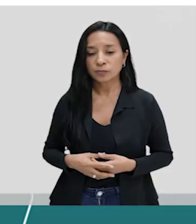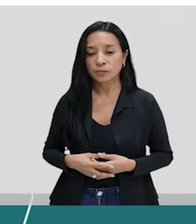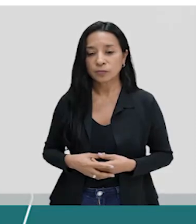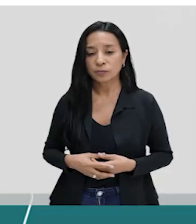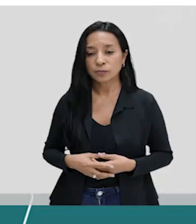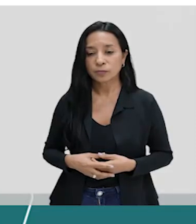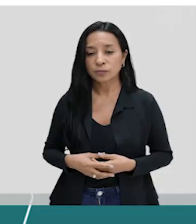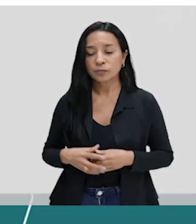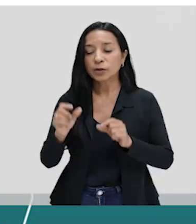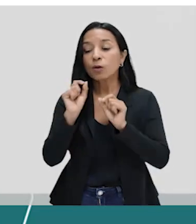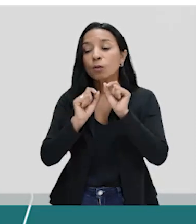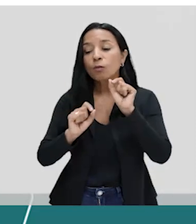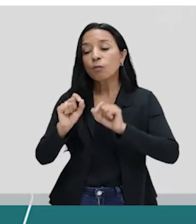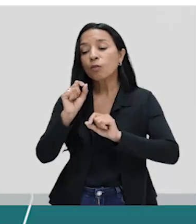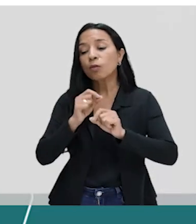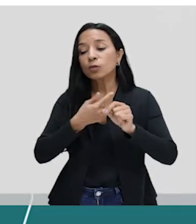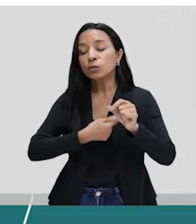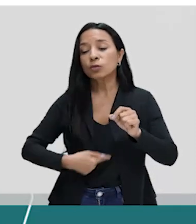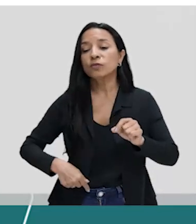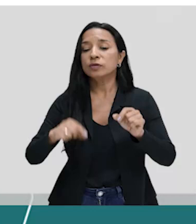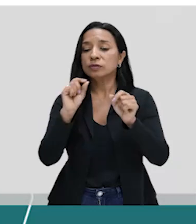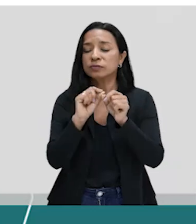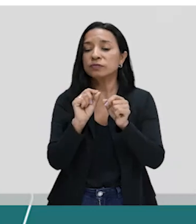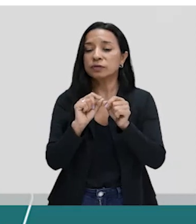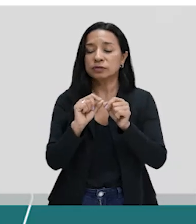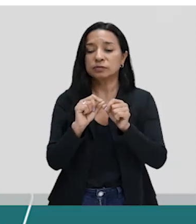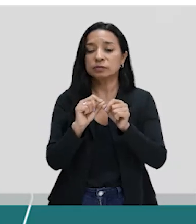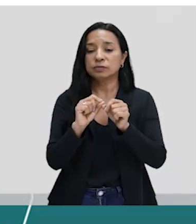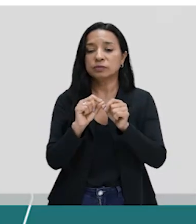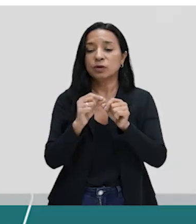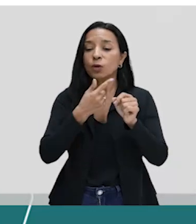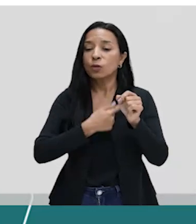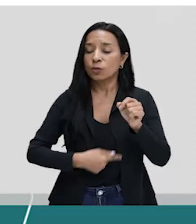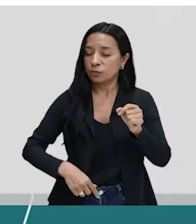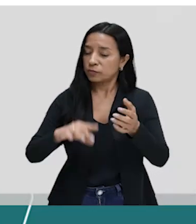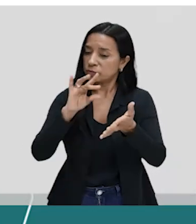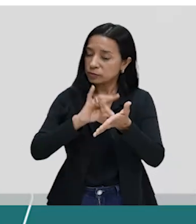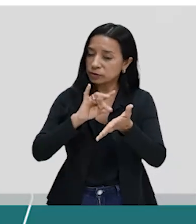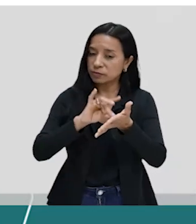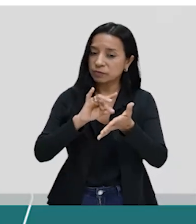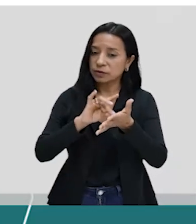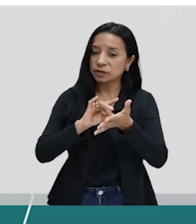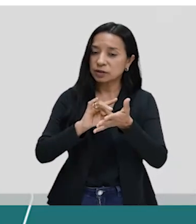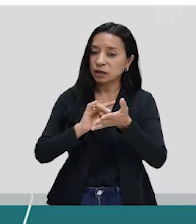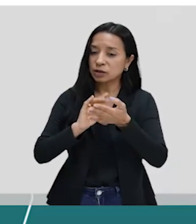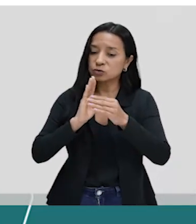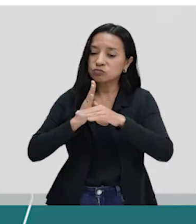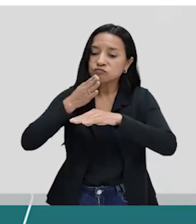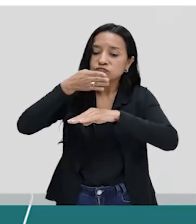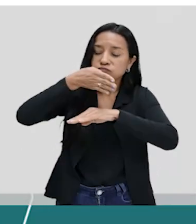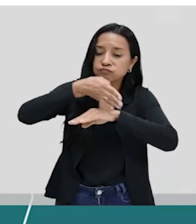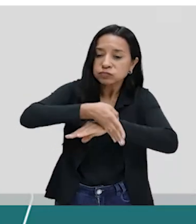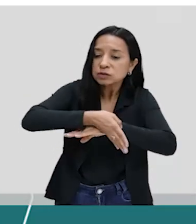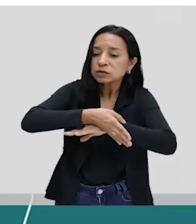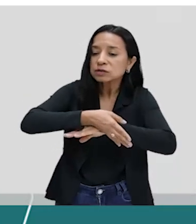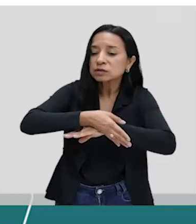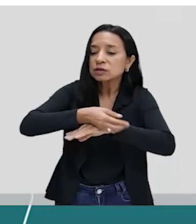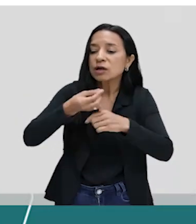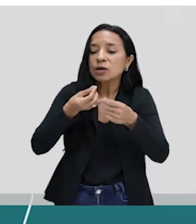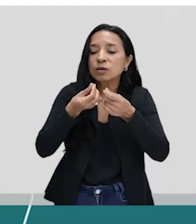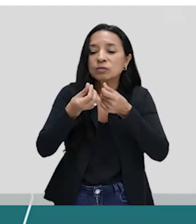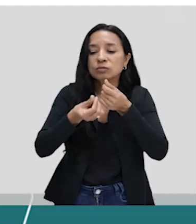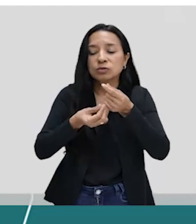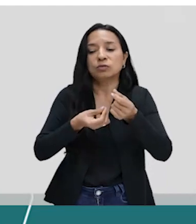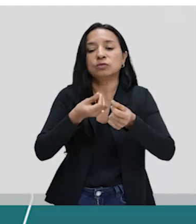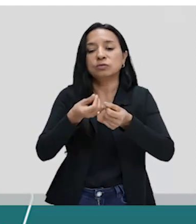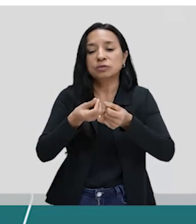e hipotecas. Olha o que o governo fez. O governo, na verdade, ele vai intervir na economia. Ele vai ter uma